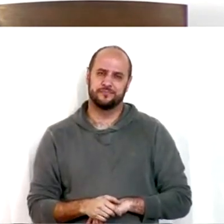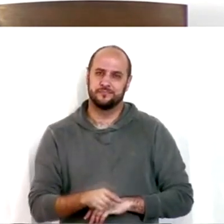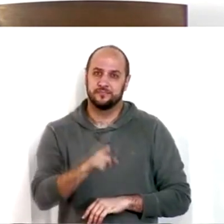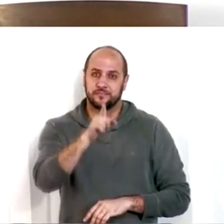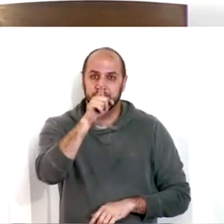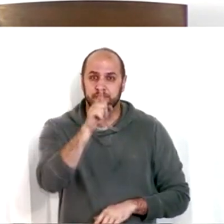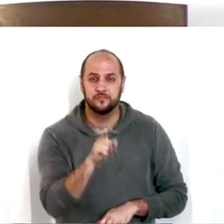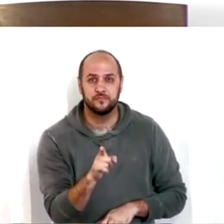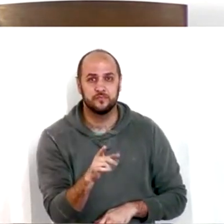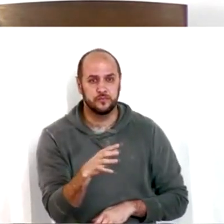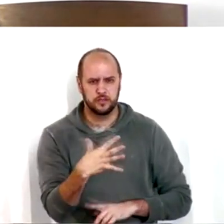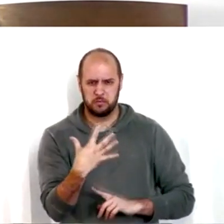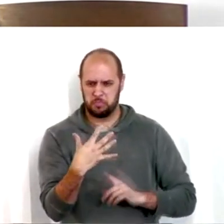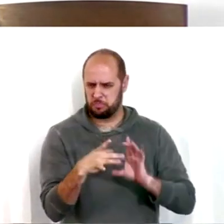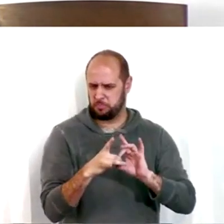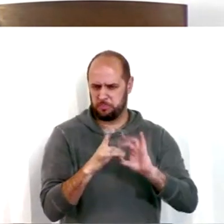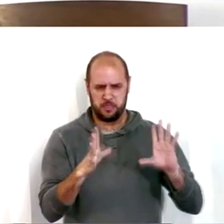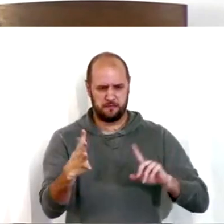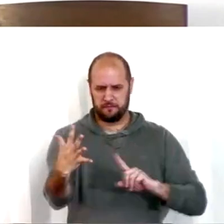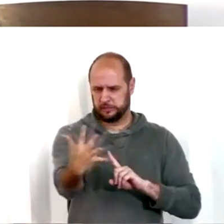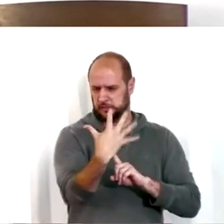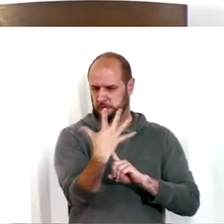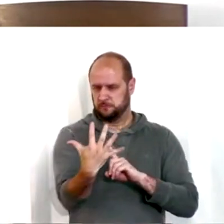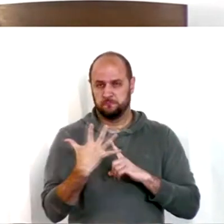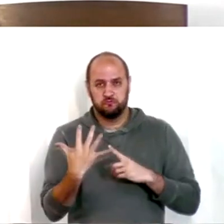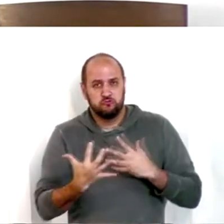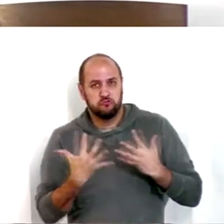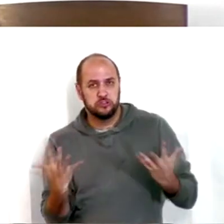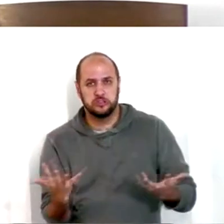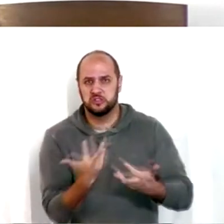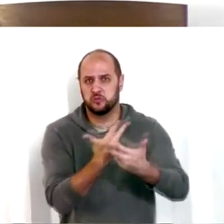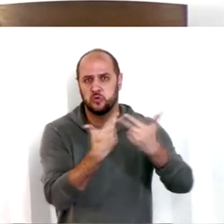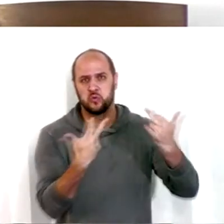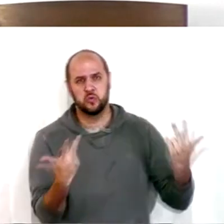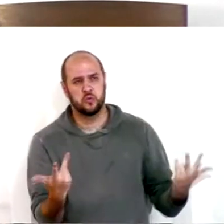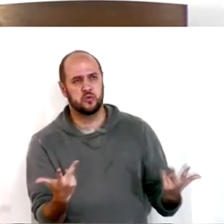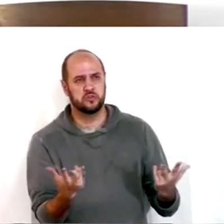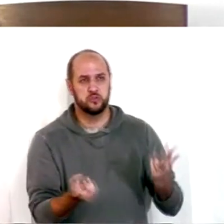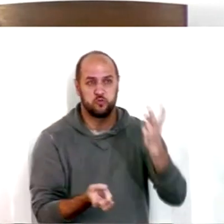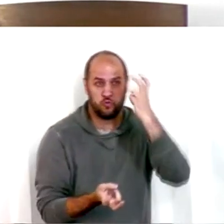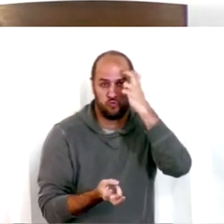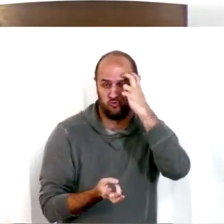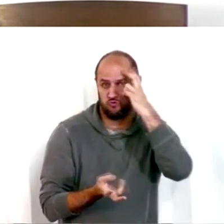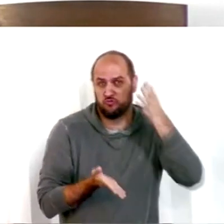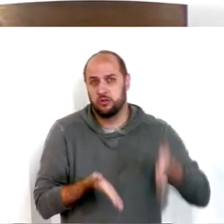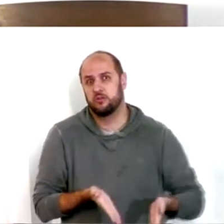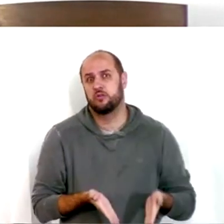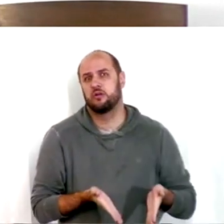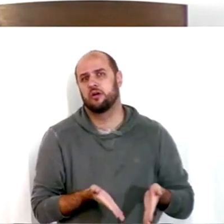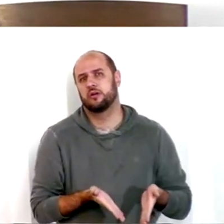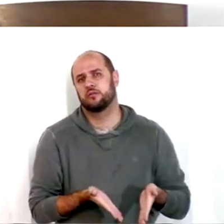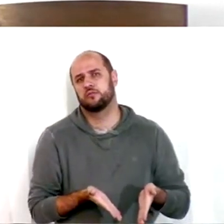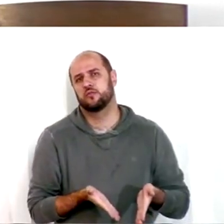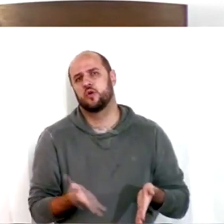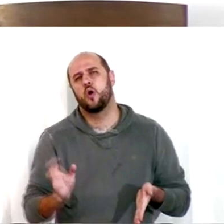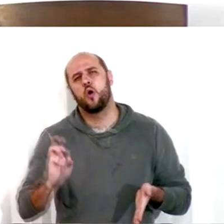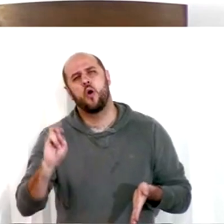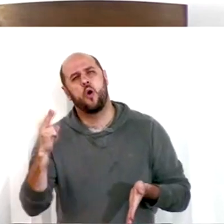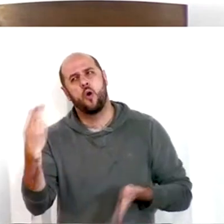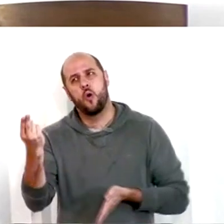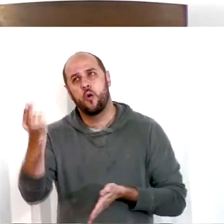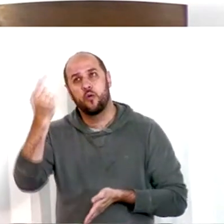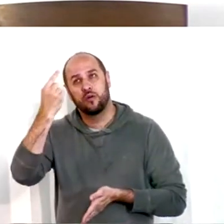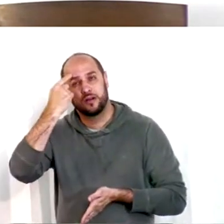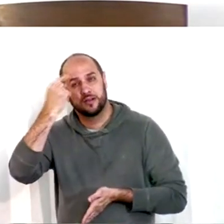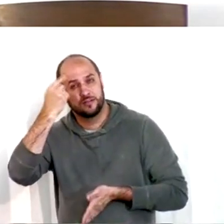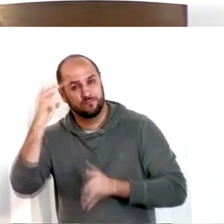Você tem sido influenciado por quem nesse quesito? Pela cultura vigente ou pelos